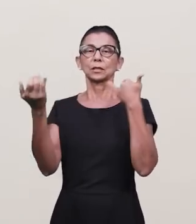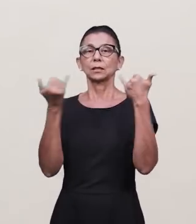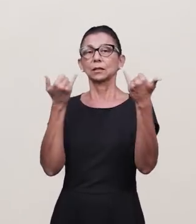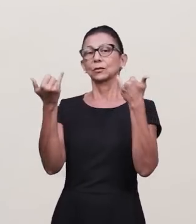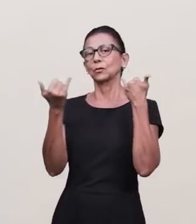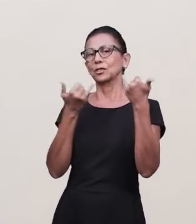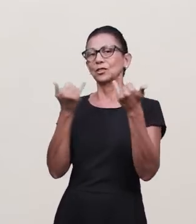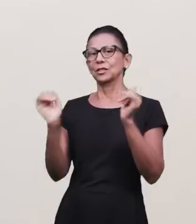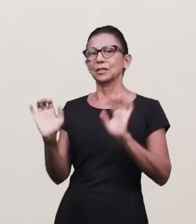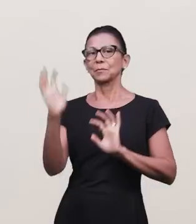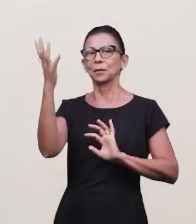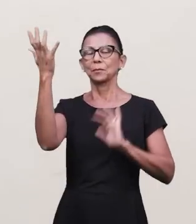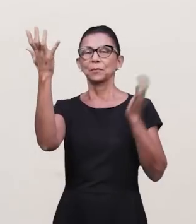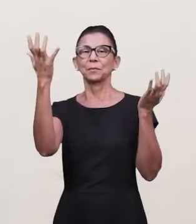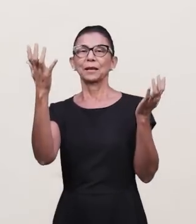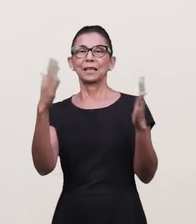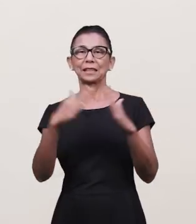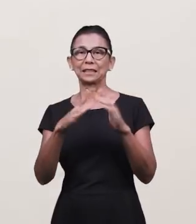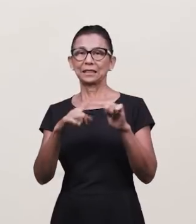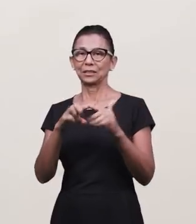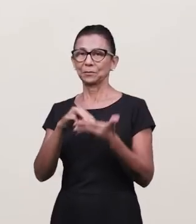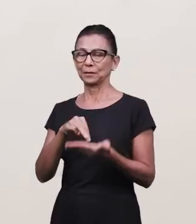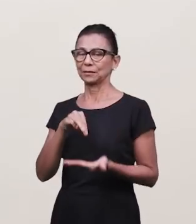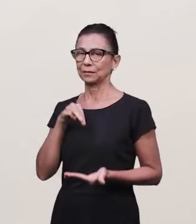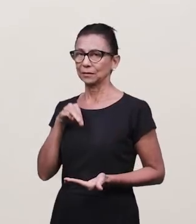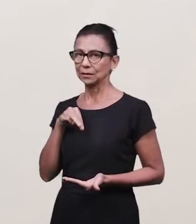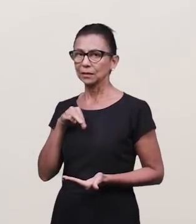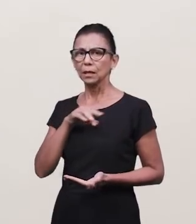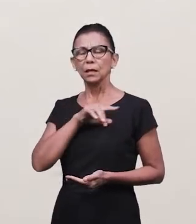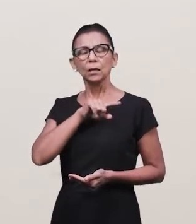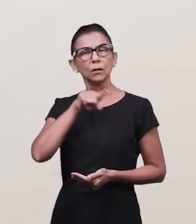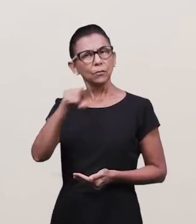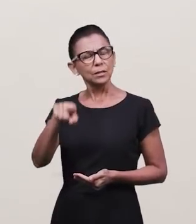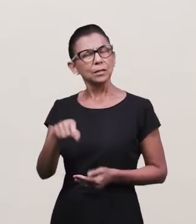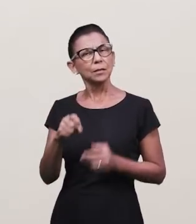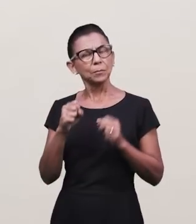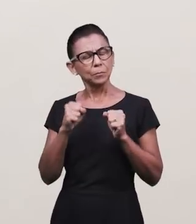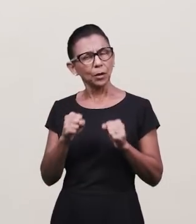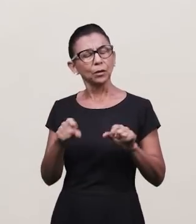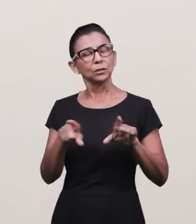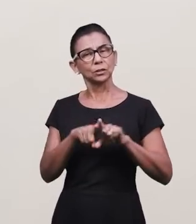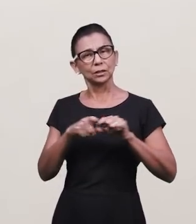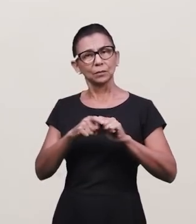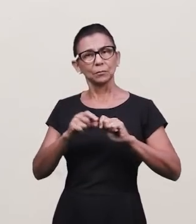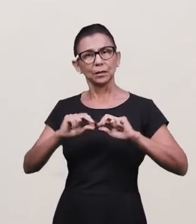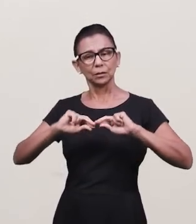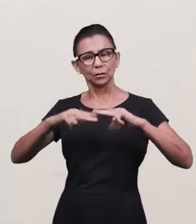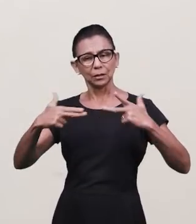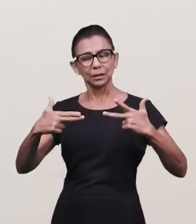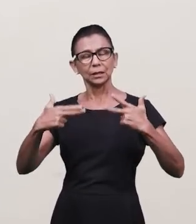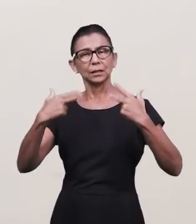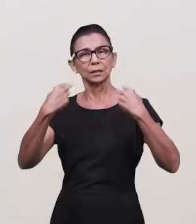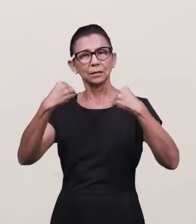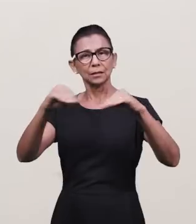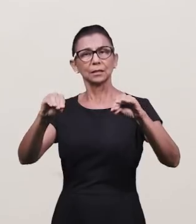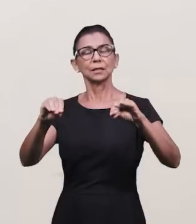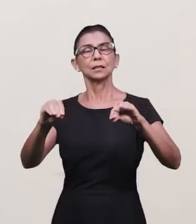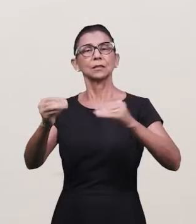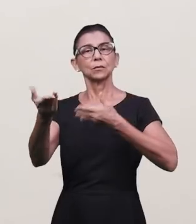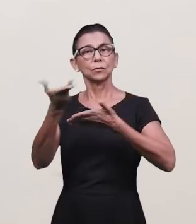das suas igrejas. E você que faz parte dessas igrejas, comente, compartilha, fale para a gente a